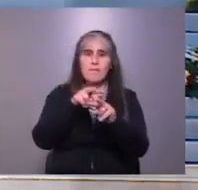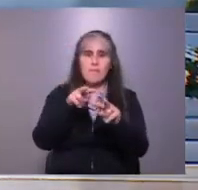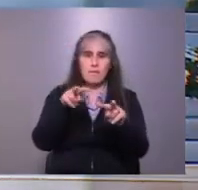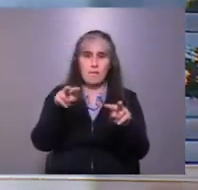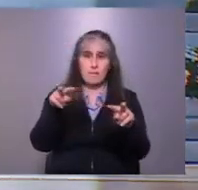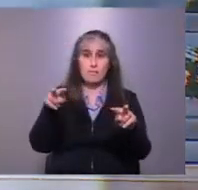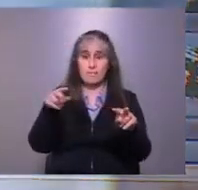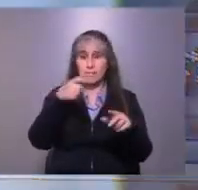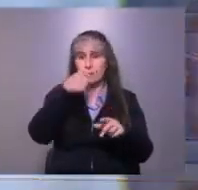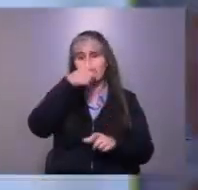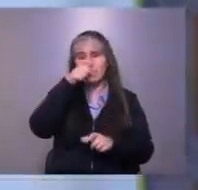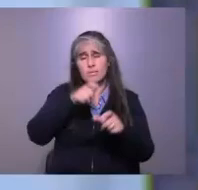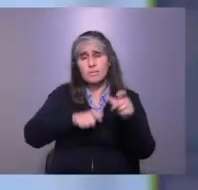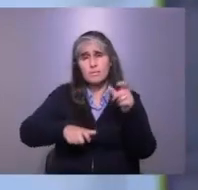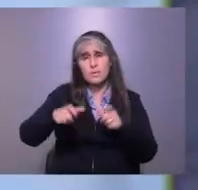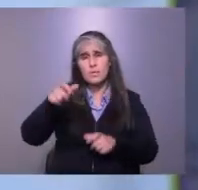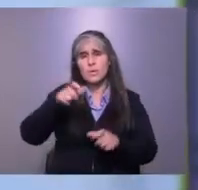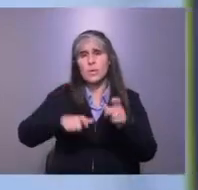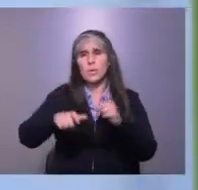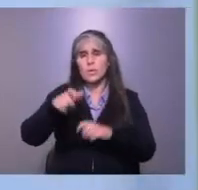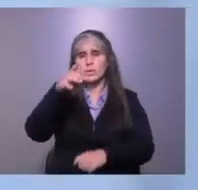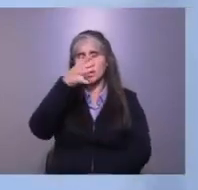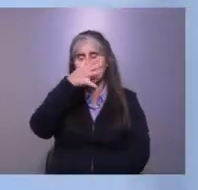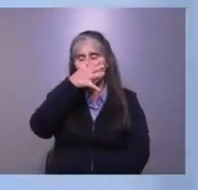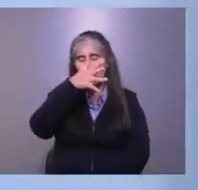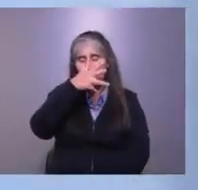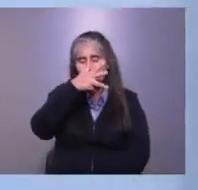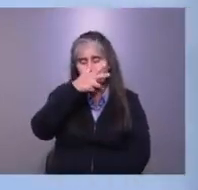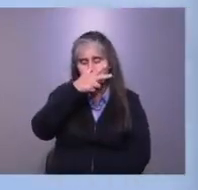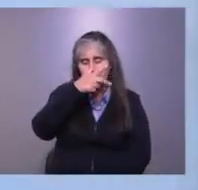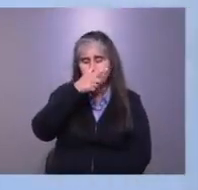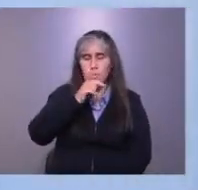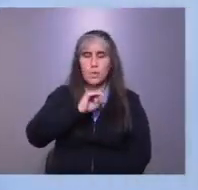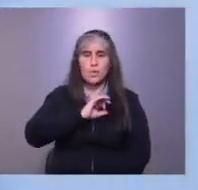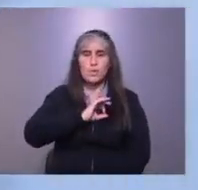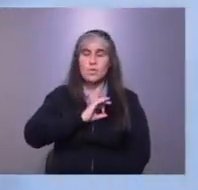cegos, o Senhor levanta os